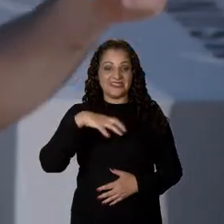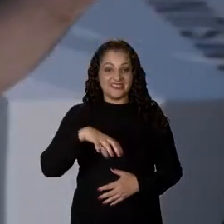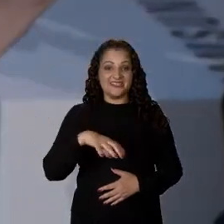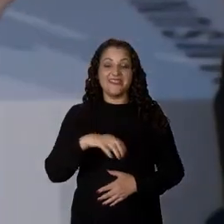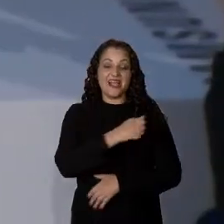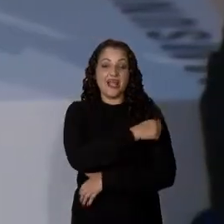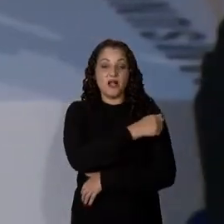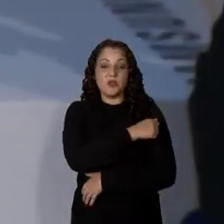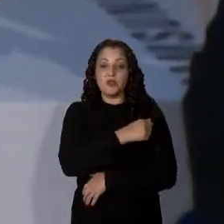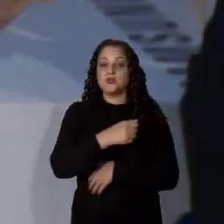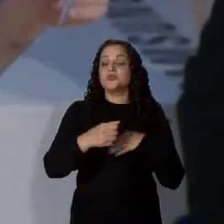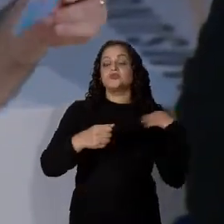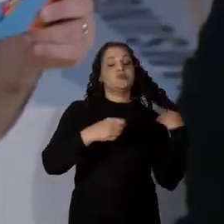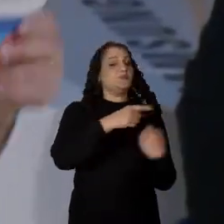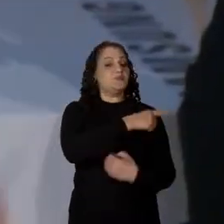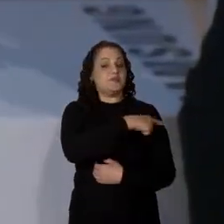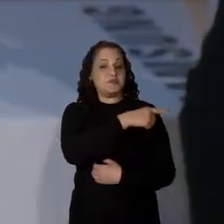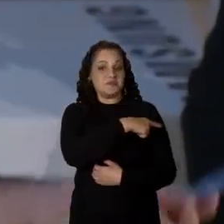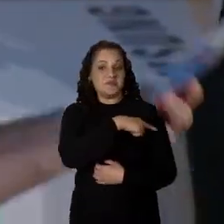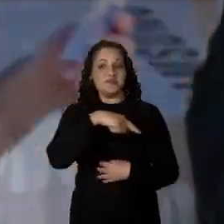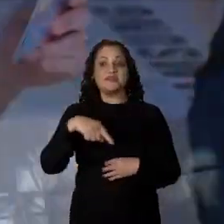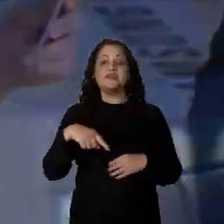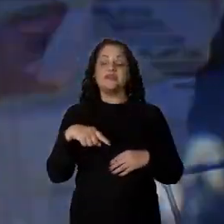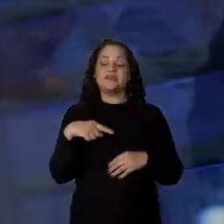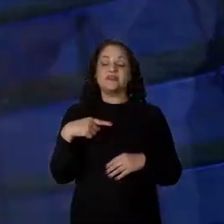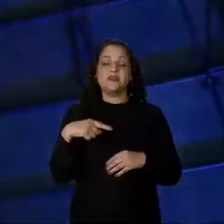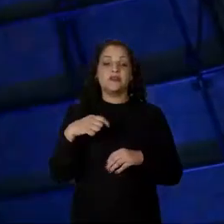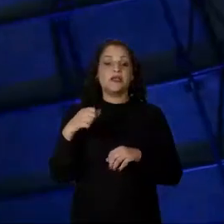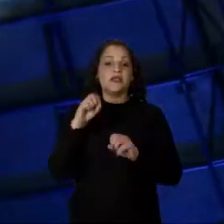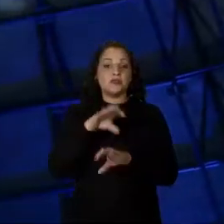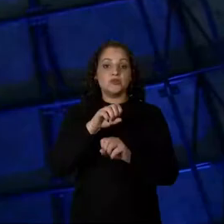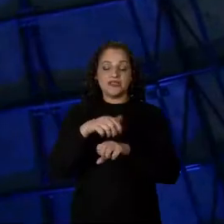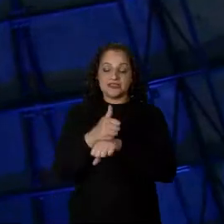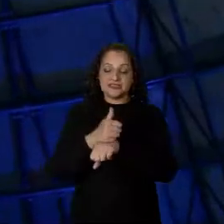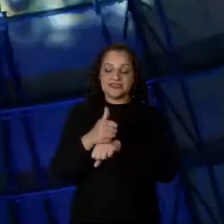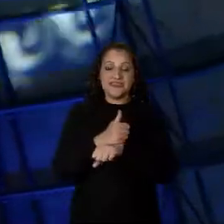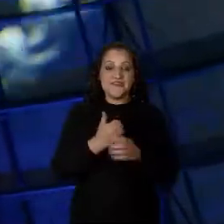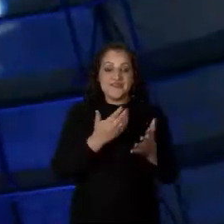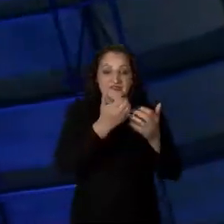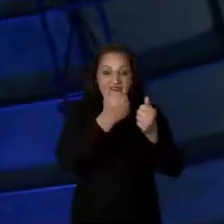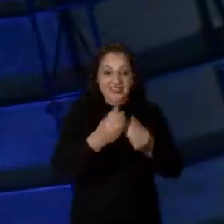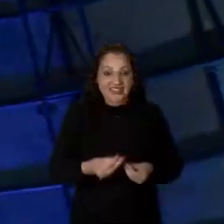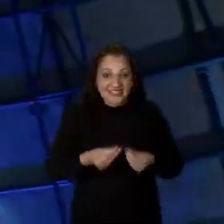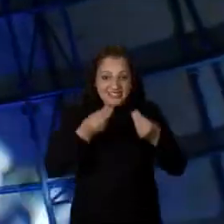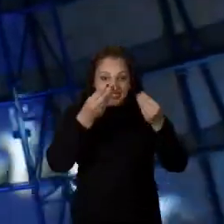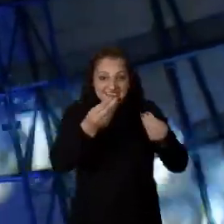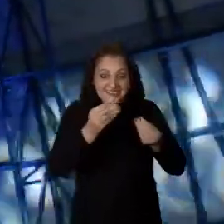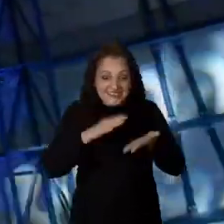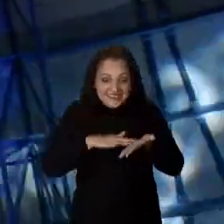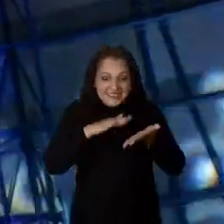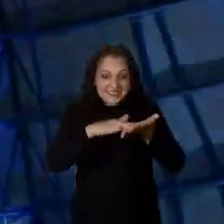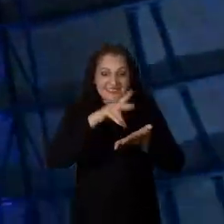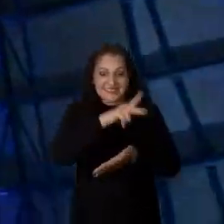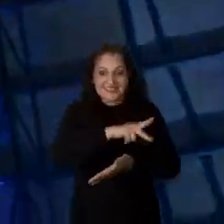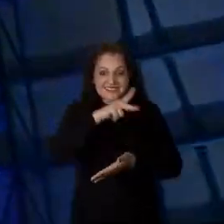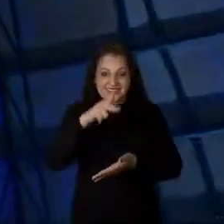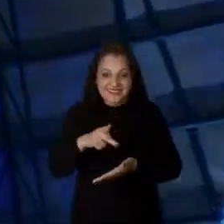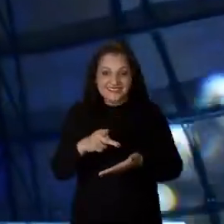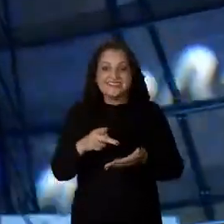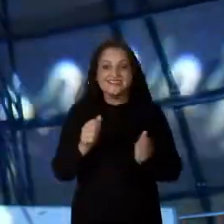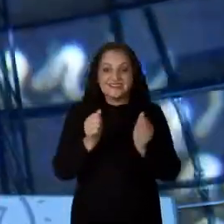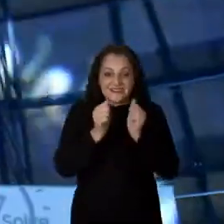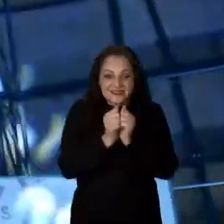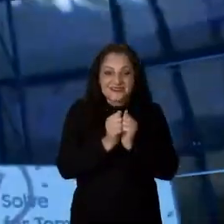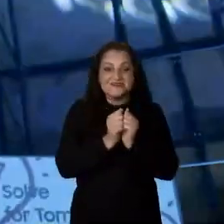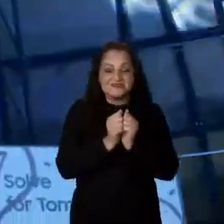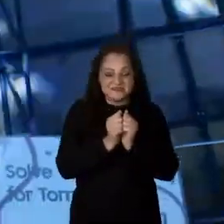primeiro ano do Centro Territorial de Educação Profissional do CISAL. Venham receber a sua homenagem com a professora Pagiele da Silva